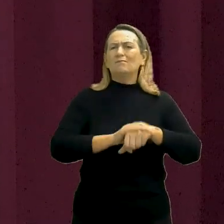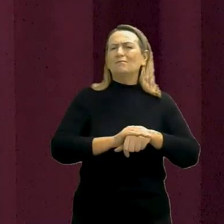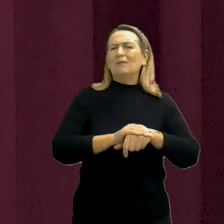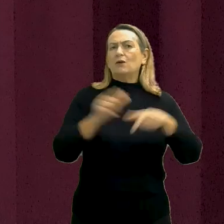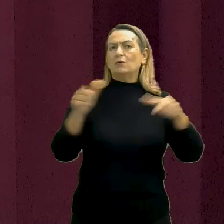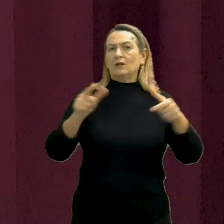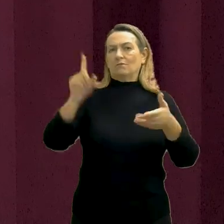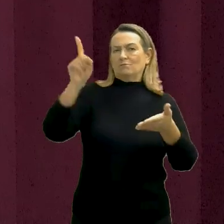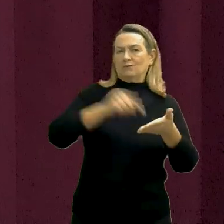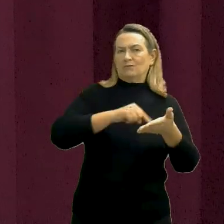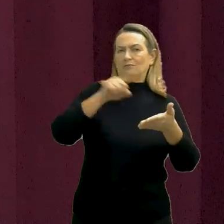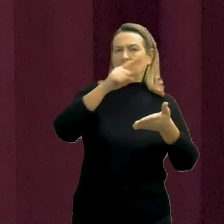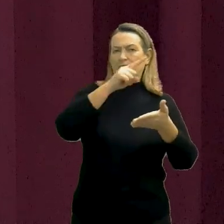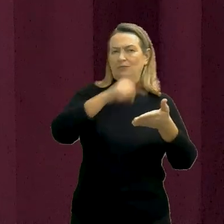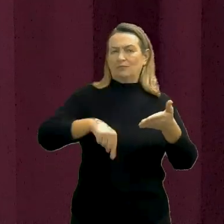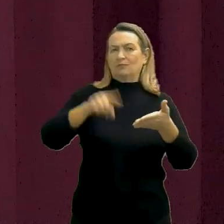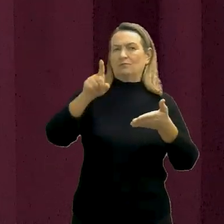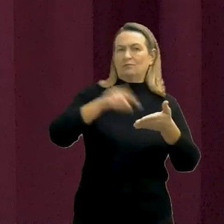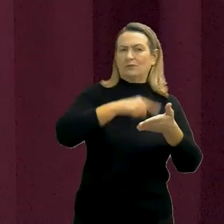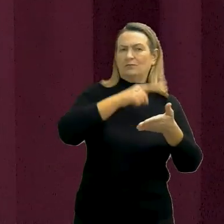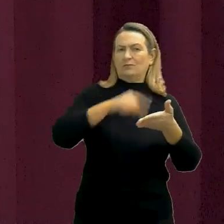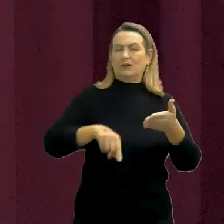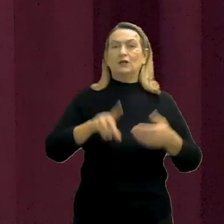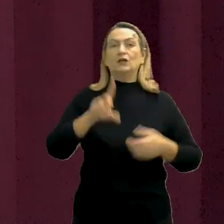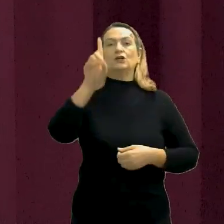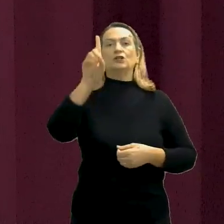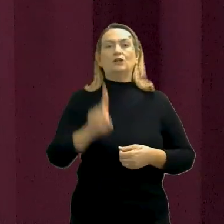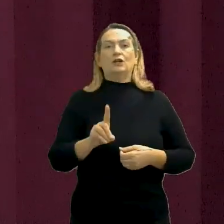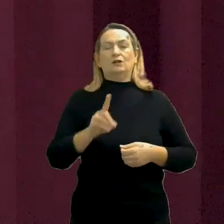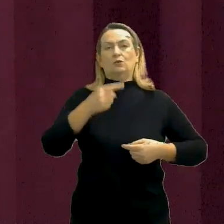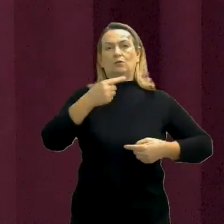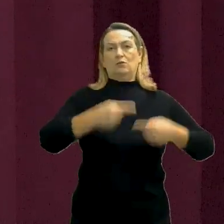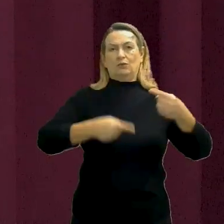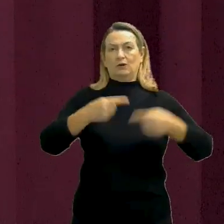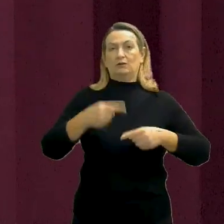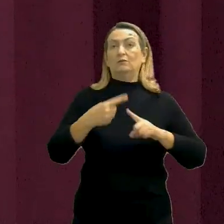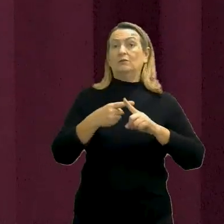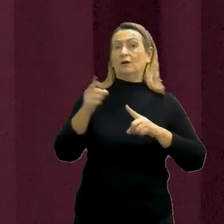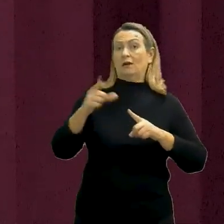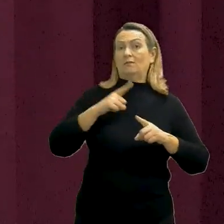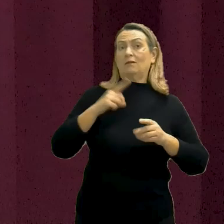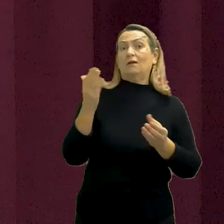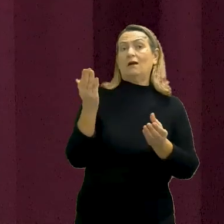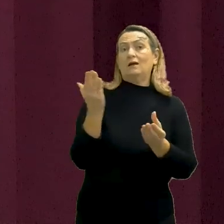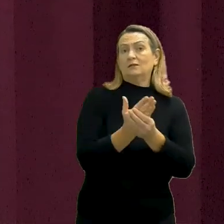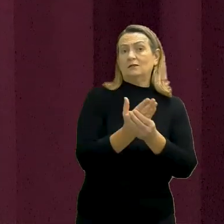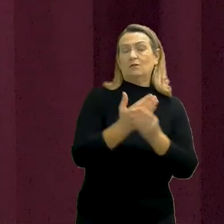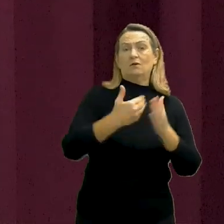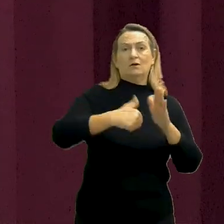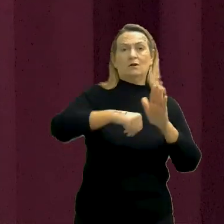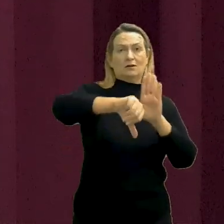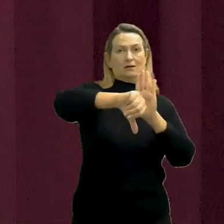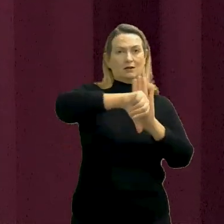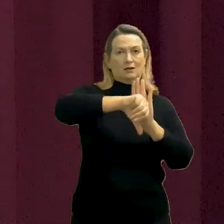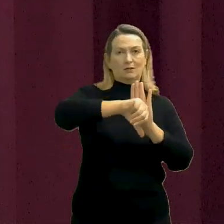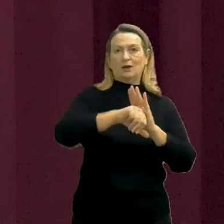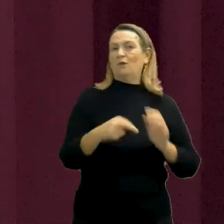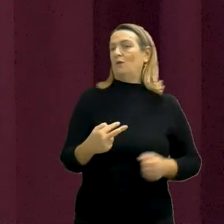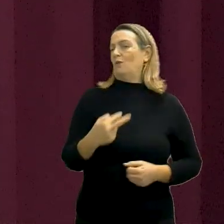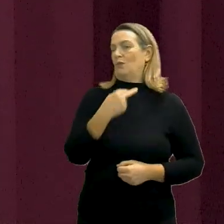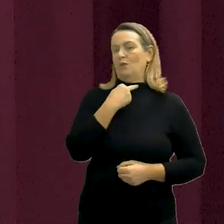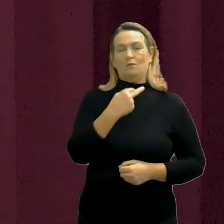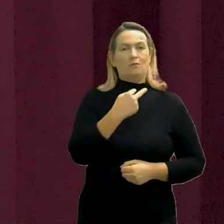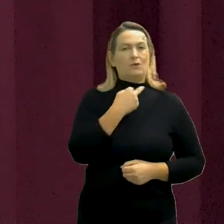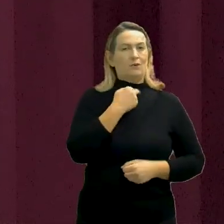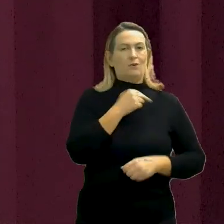Suspensões de direitos políticos a pessoa foi condenada criminalmente Então ela pode ser impedida de ser de de